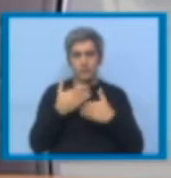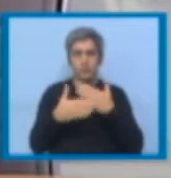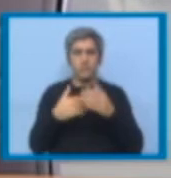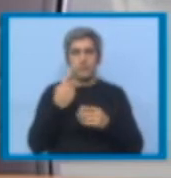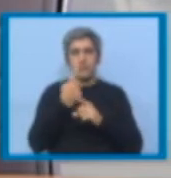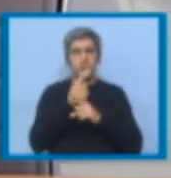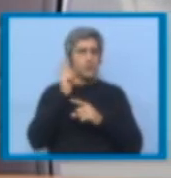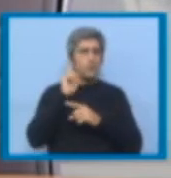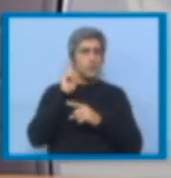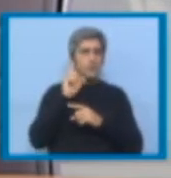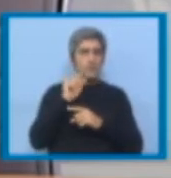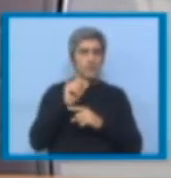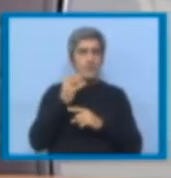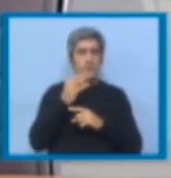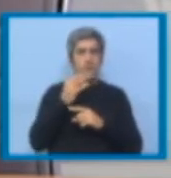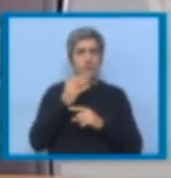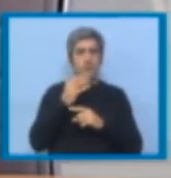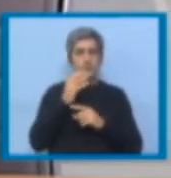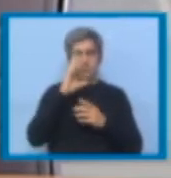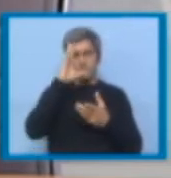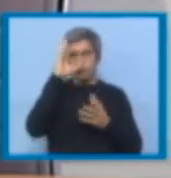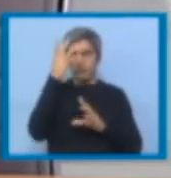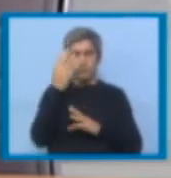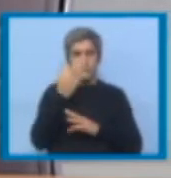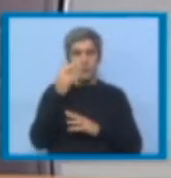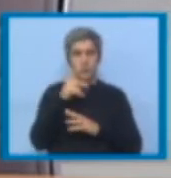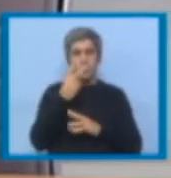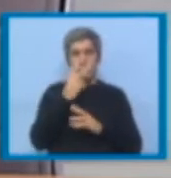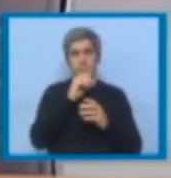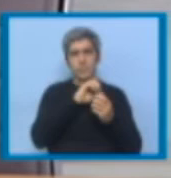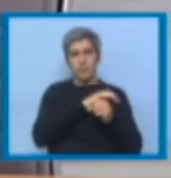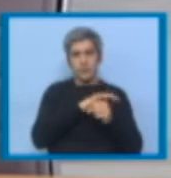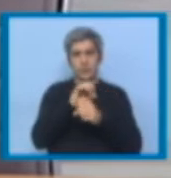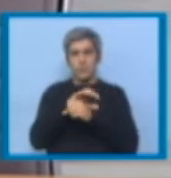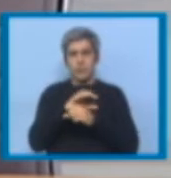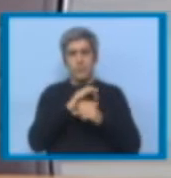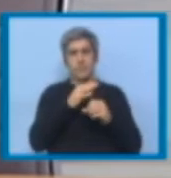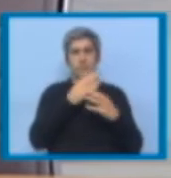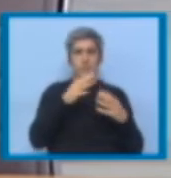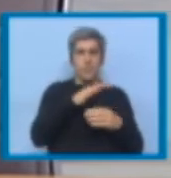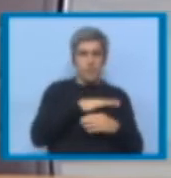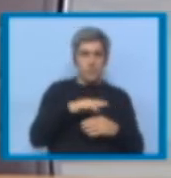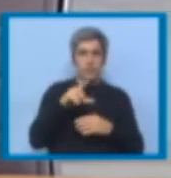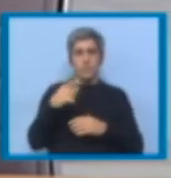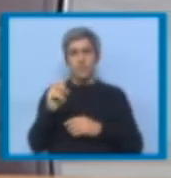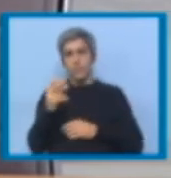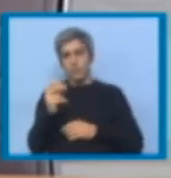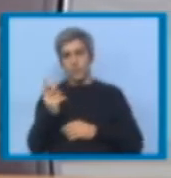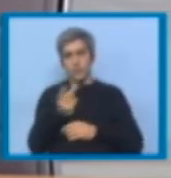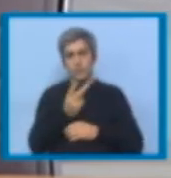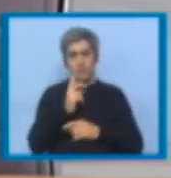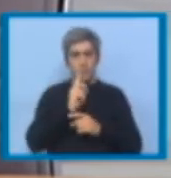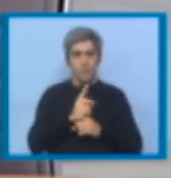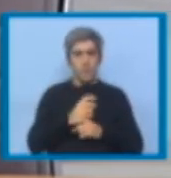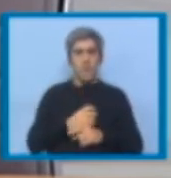coisa muito importante e que também foi abalada com estes dois dramas, o de Pedrógão e o de outubro, que é